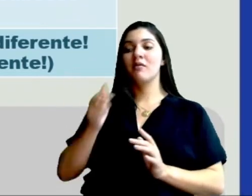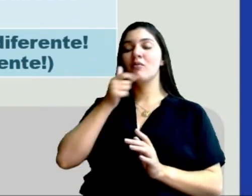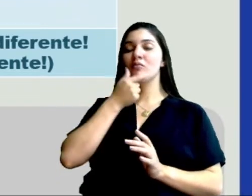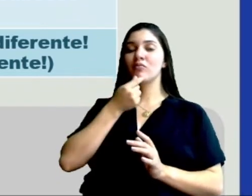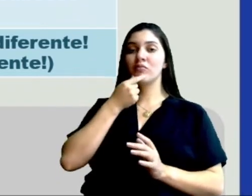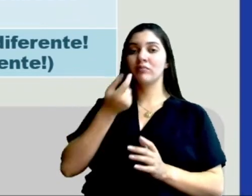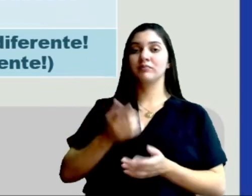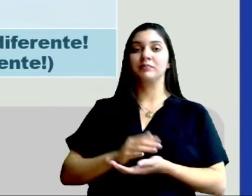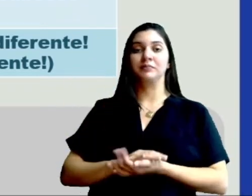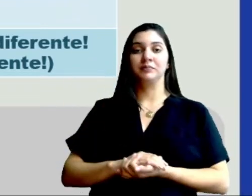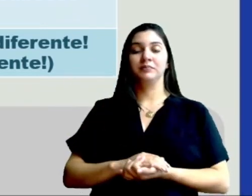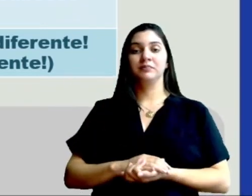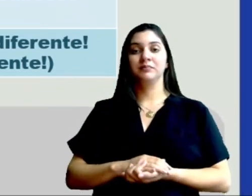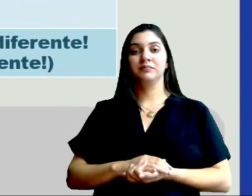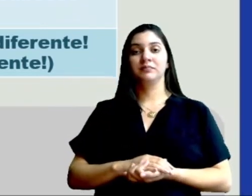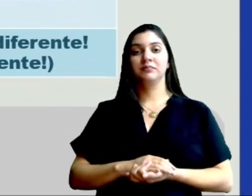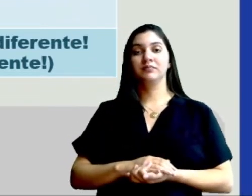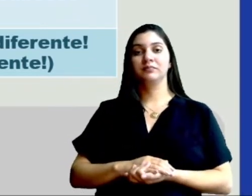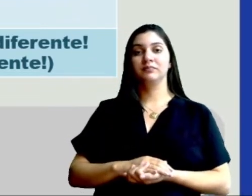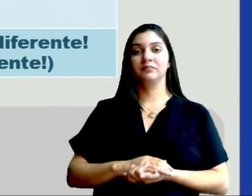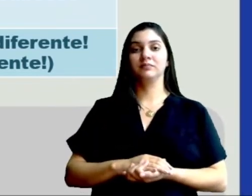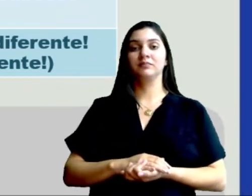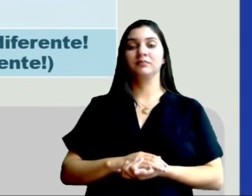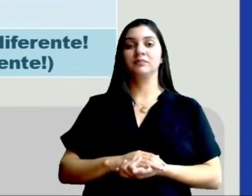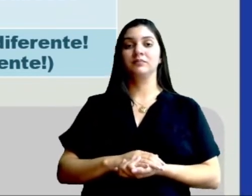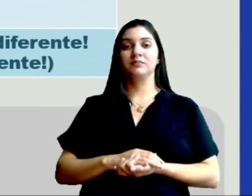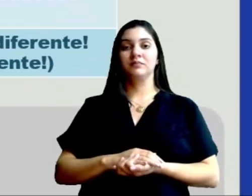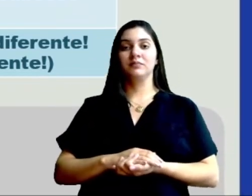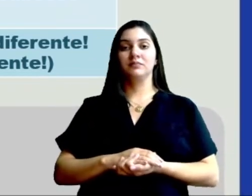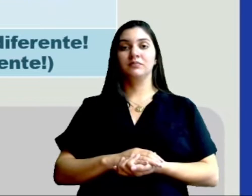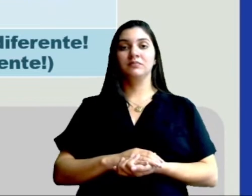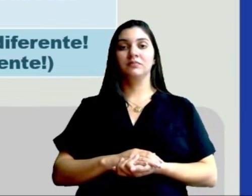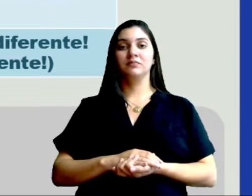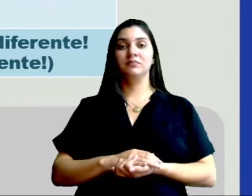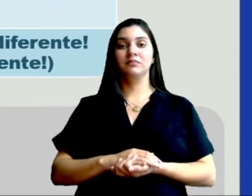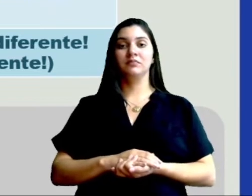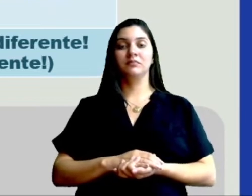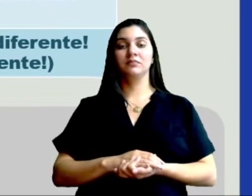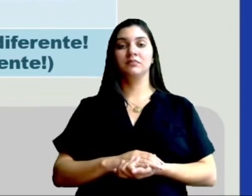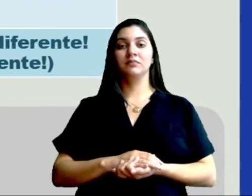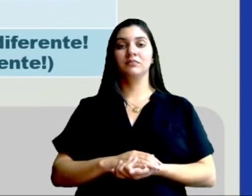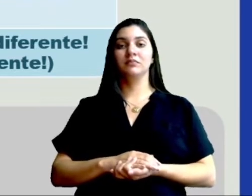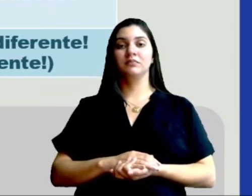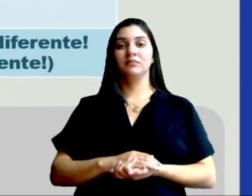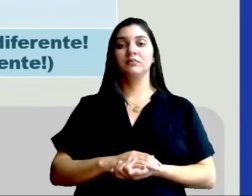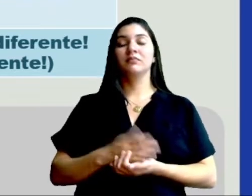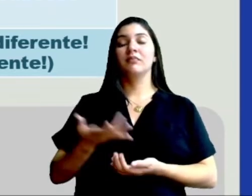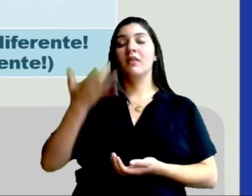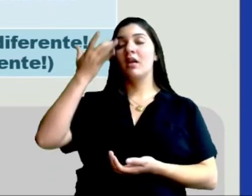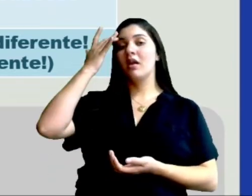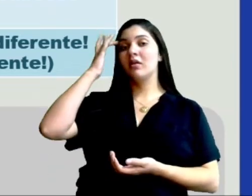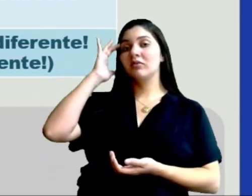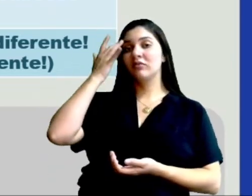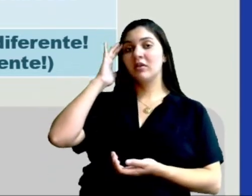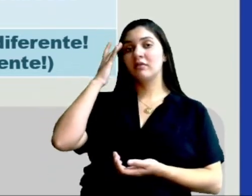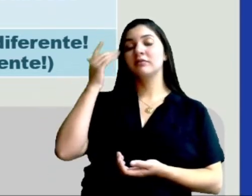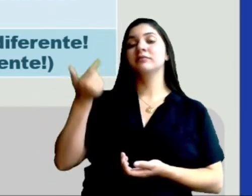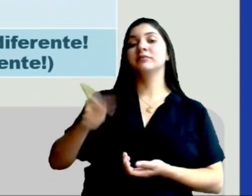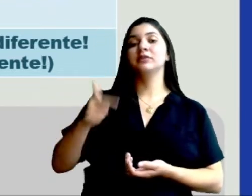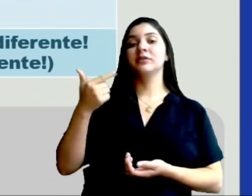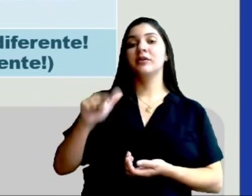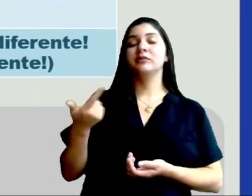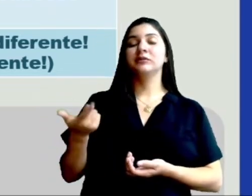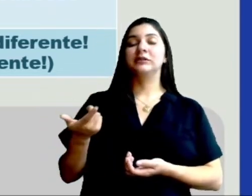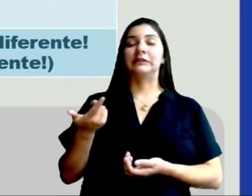Supuse que não havia nenhum empregado que supiera responder-me minhas dúvidas. Achava que não tinha